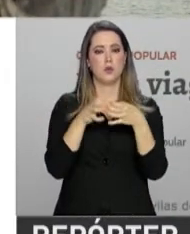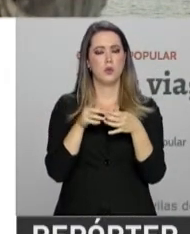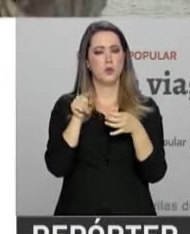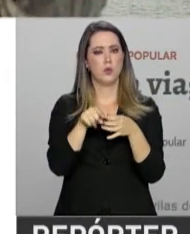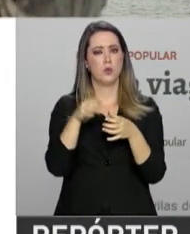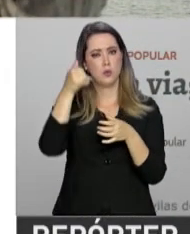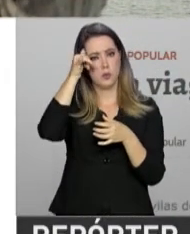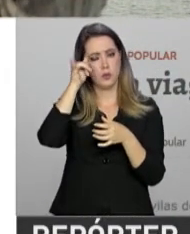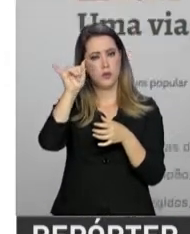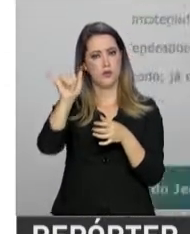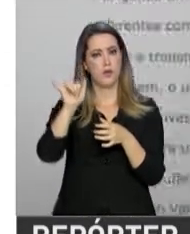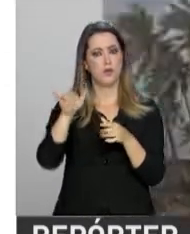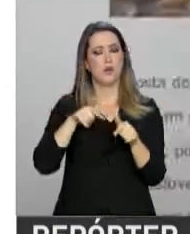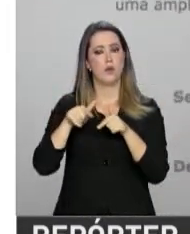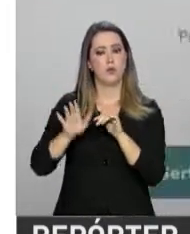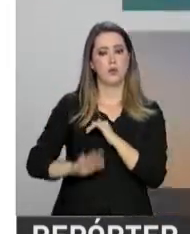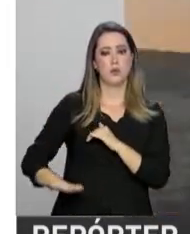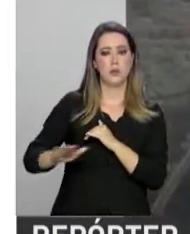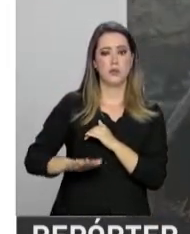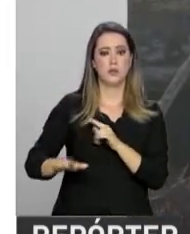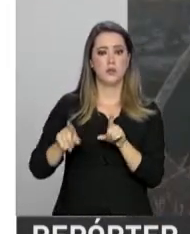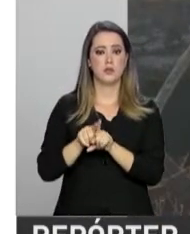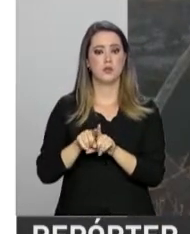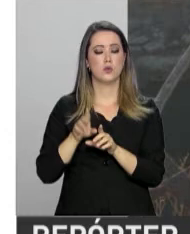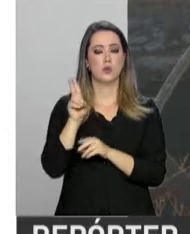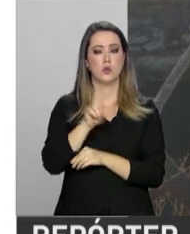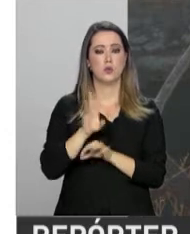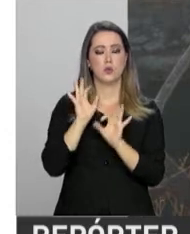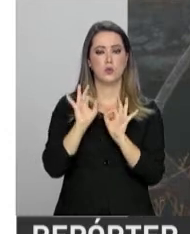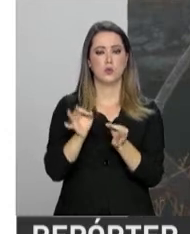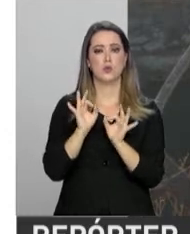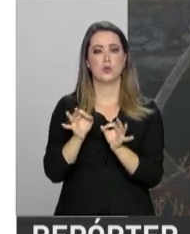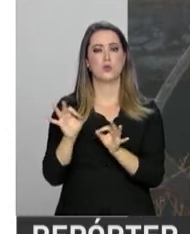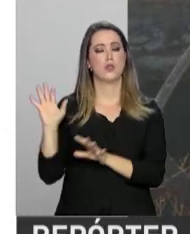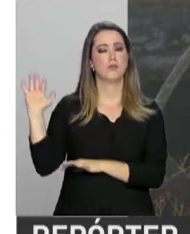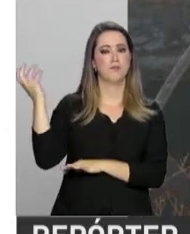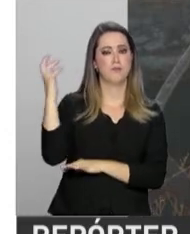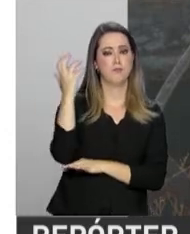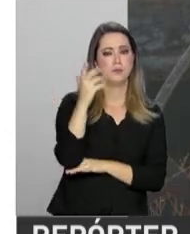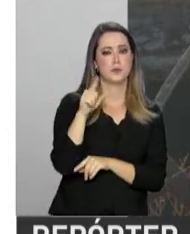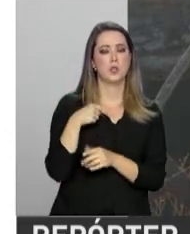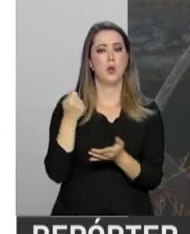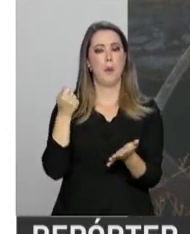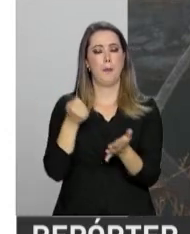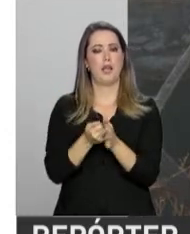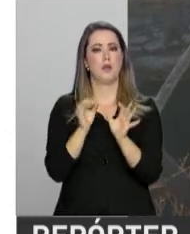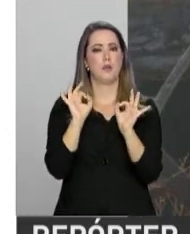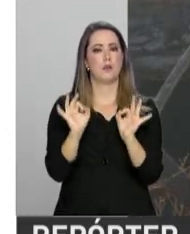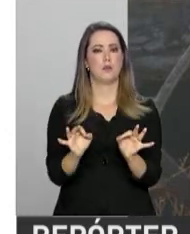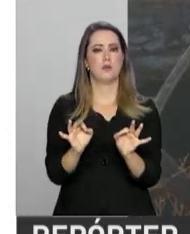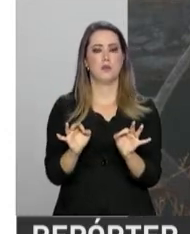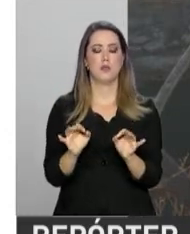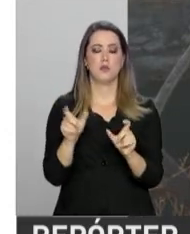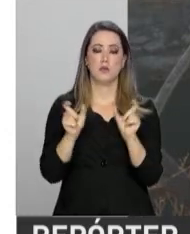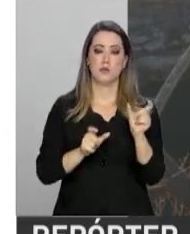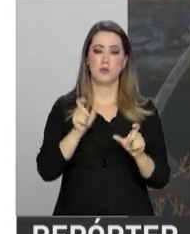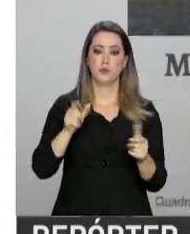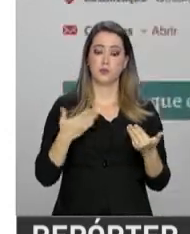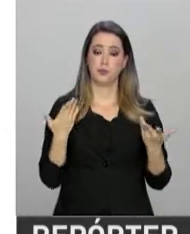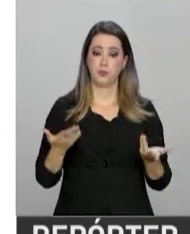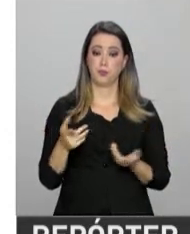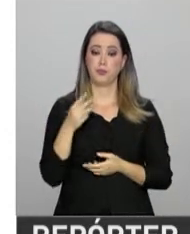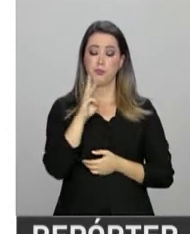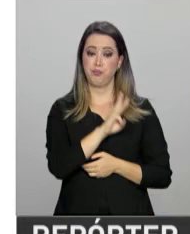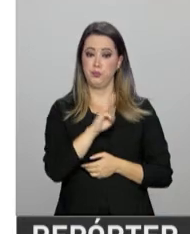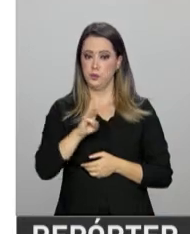combate ao trabalho infantil uso sustentável dos recursos naturais ea remuneração justa dos artistas neste